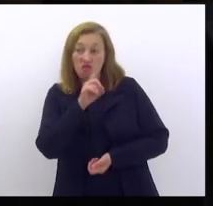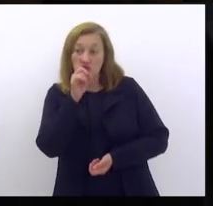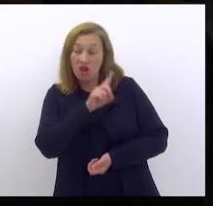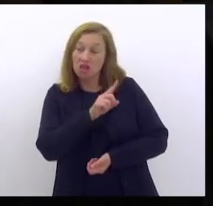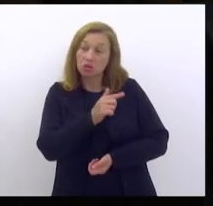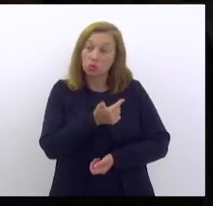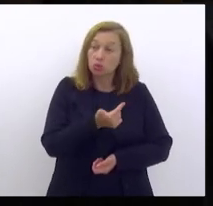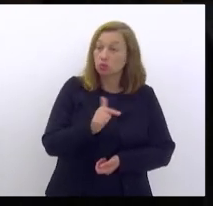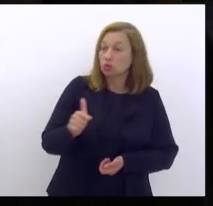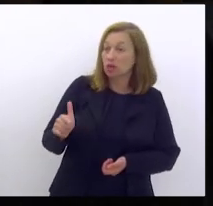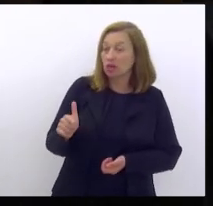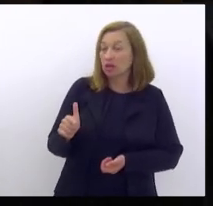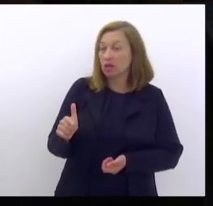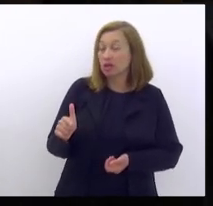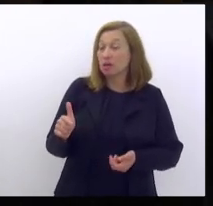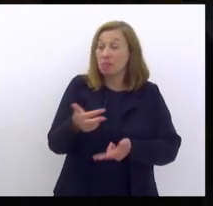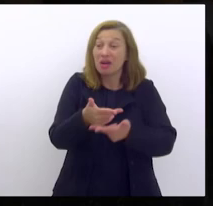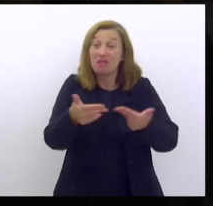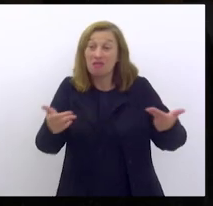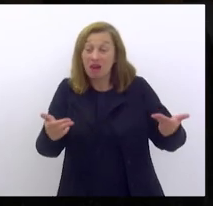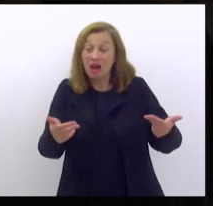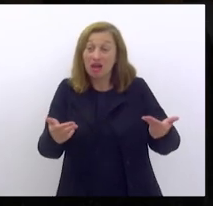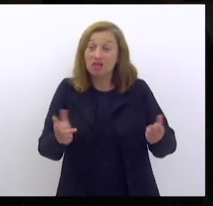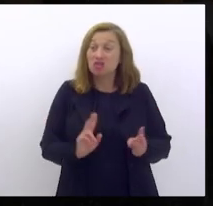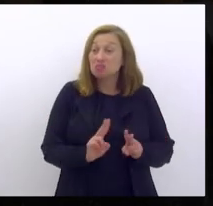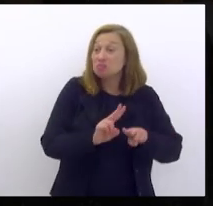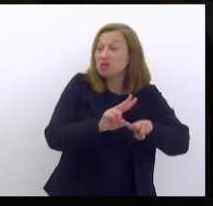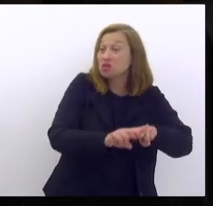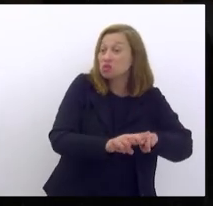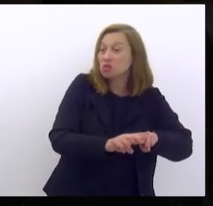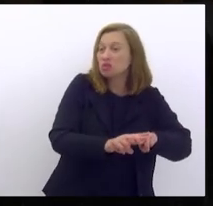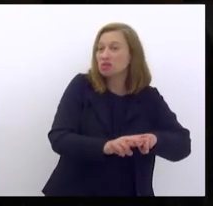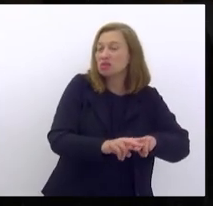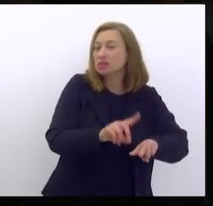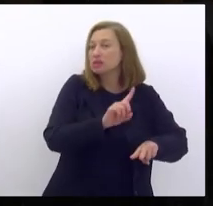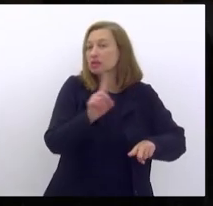para tantas e tantas prisões injustas,